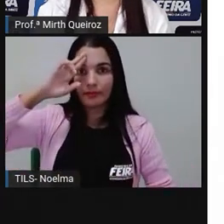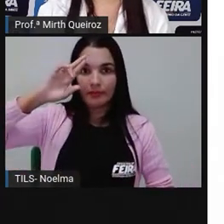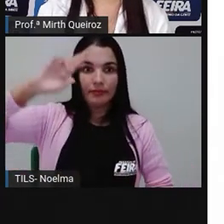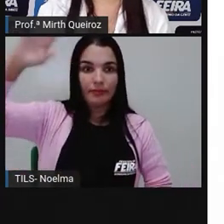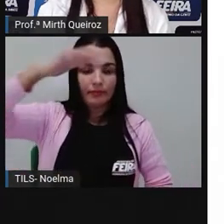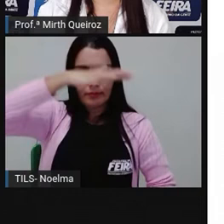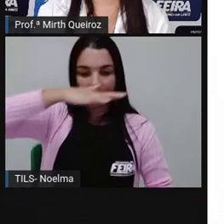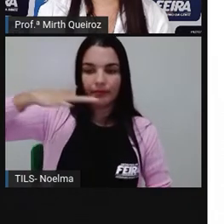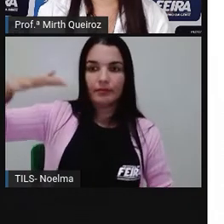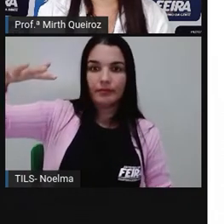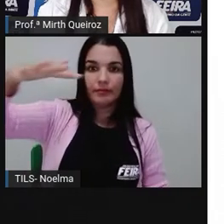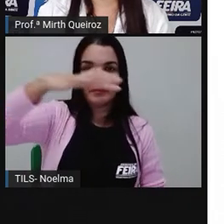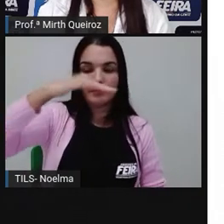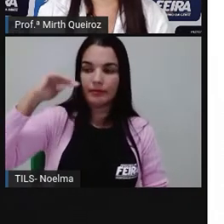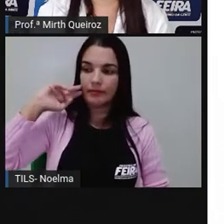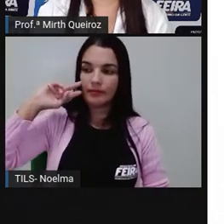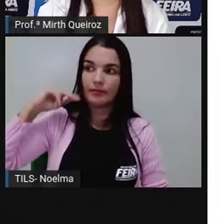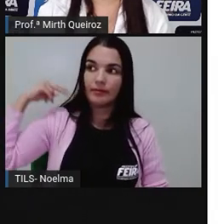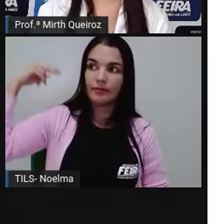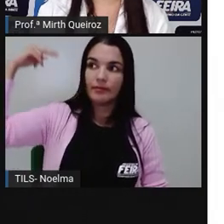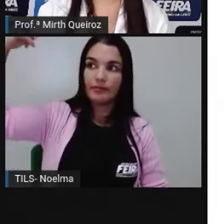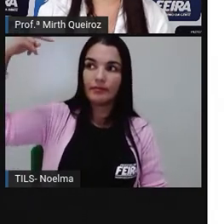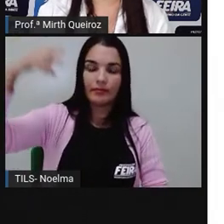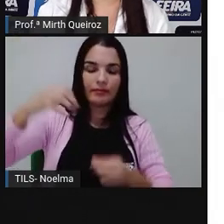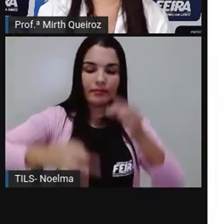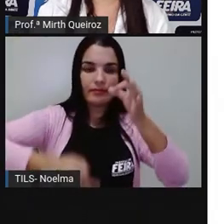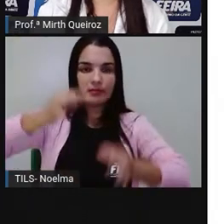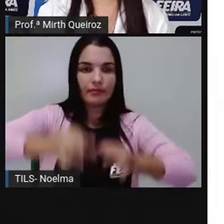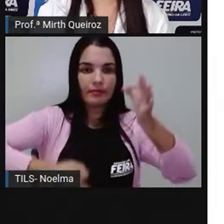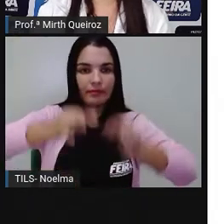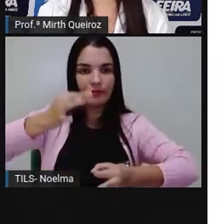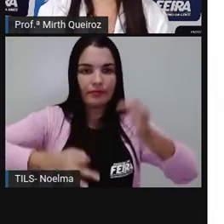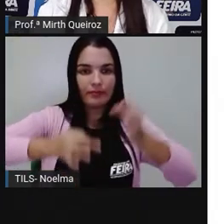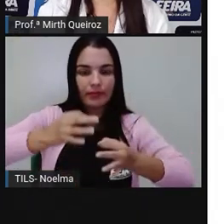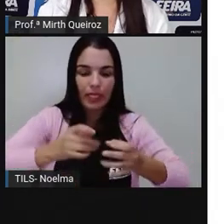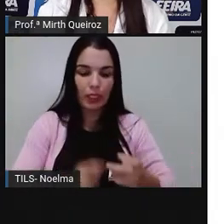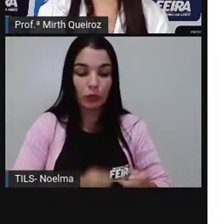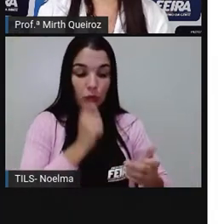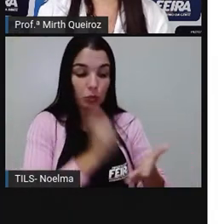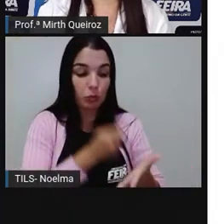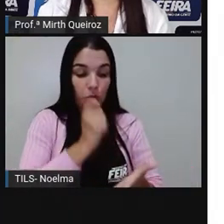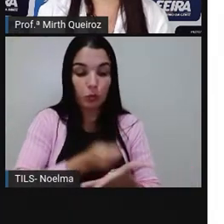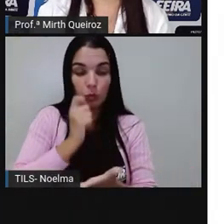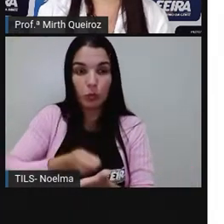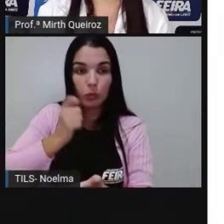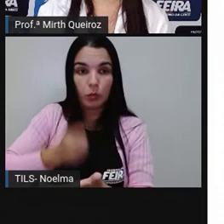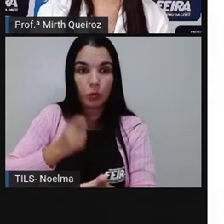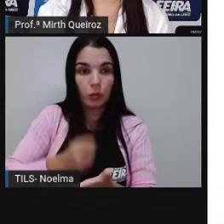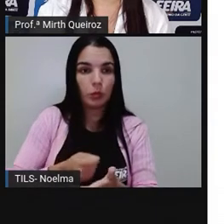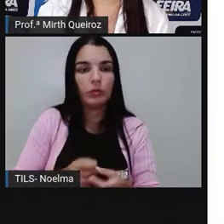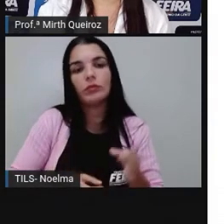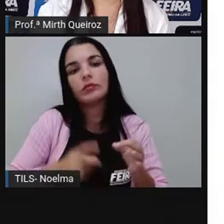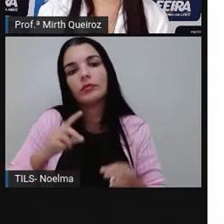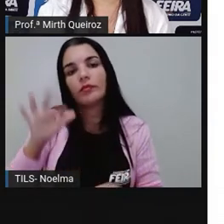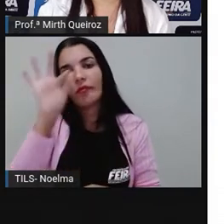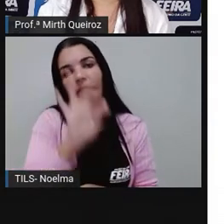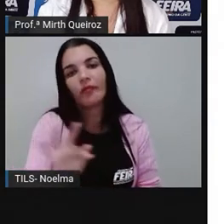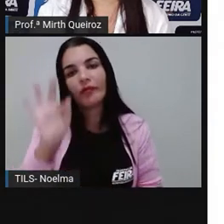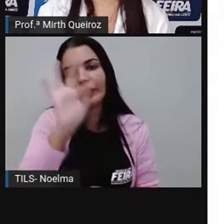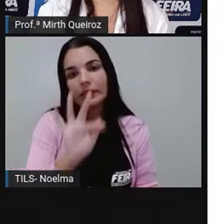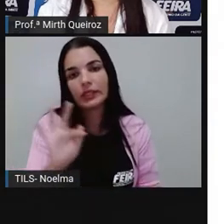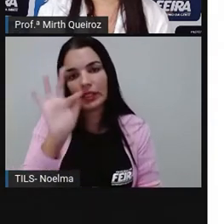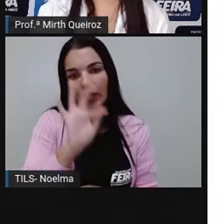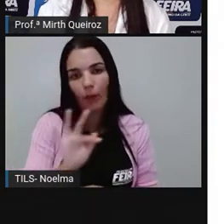né? Superior Tribunal de Justiça, tribunais e juízes federais, que vão, administrar